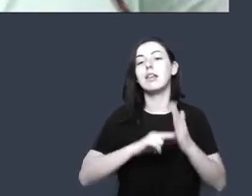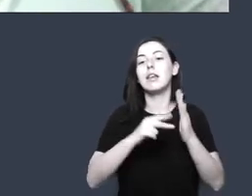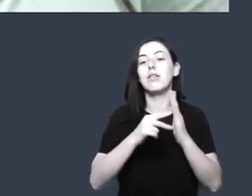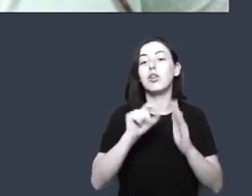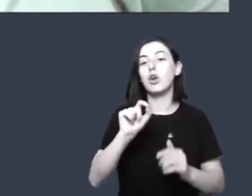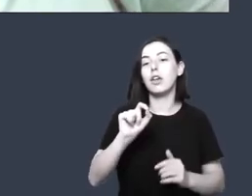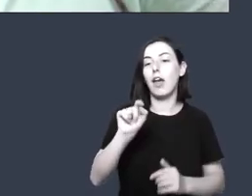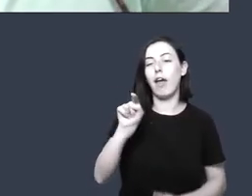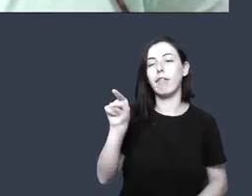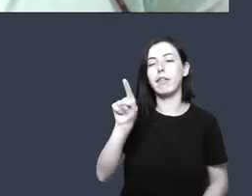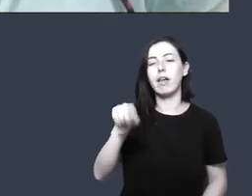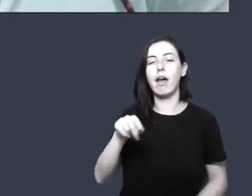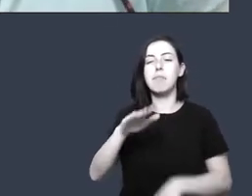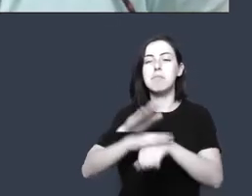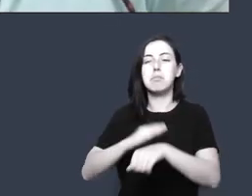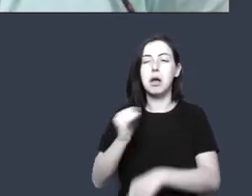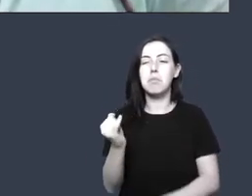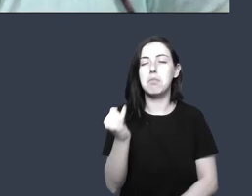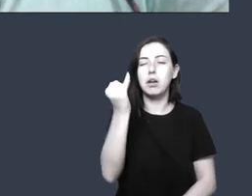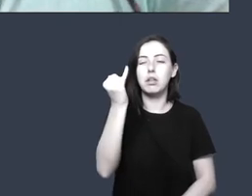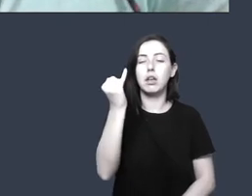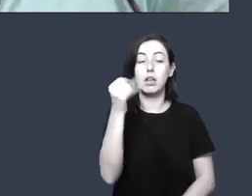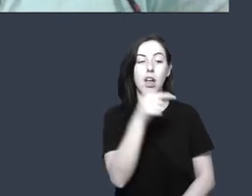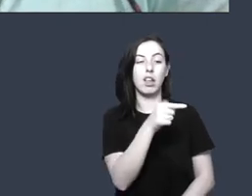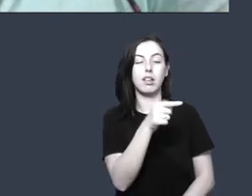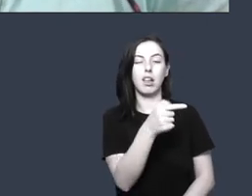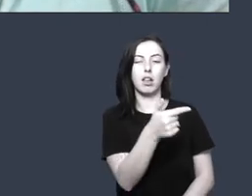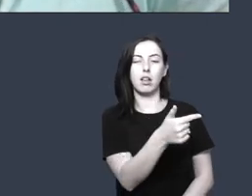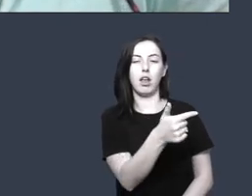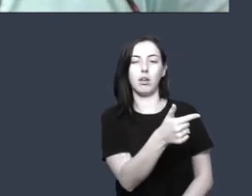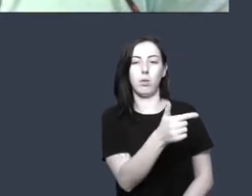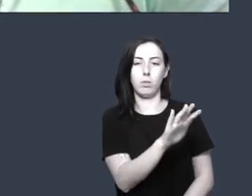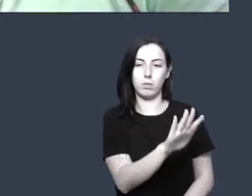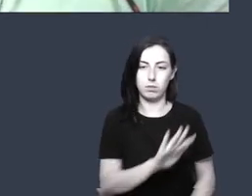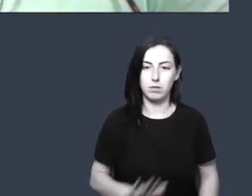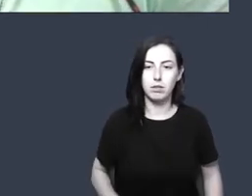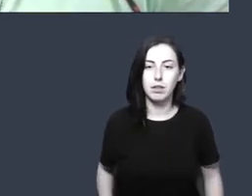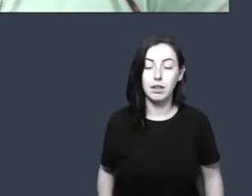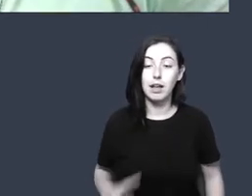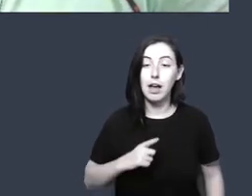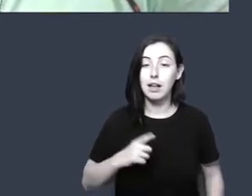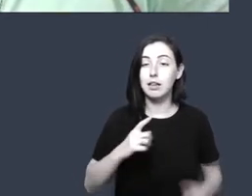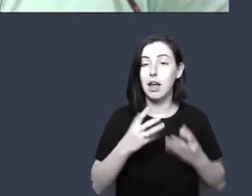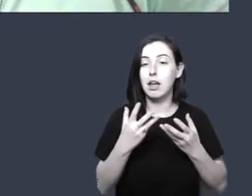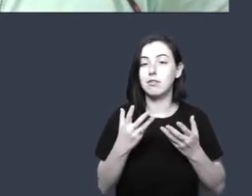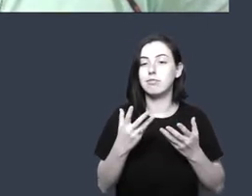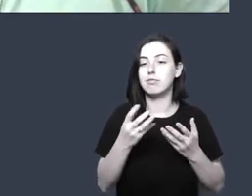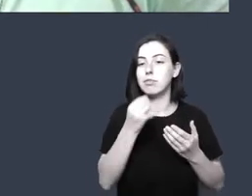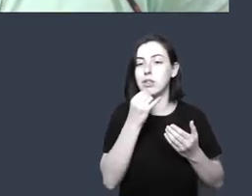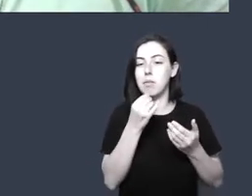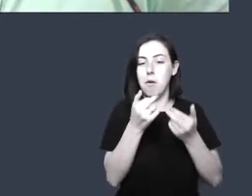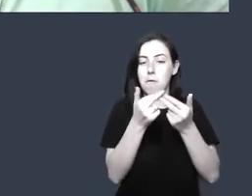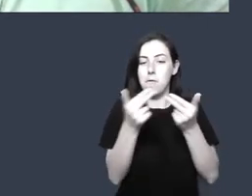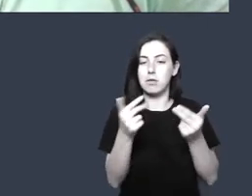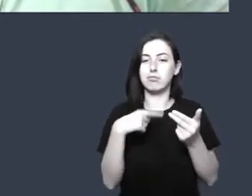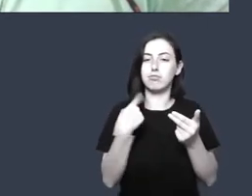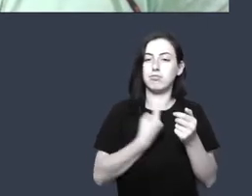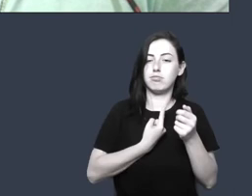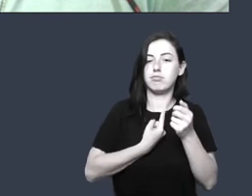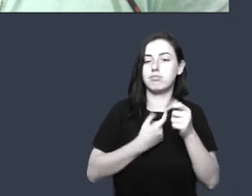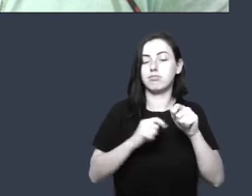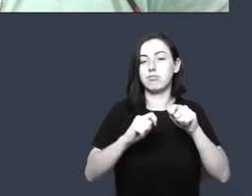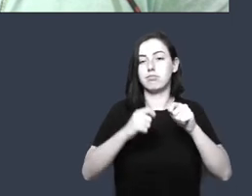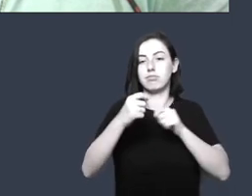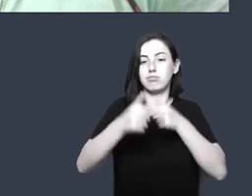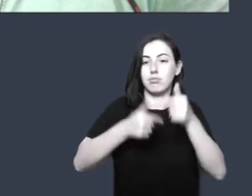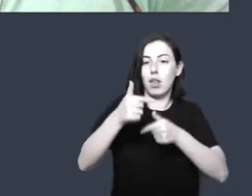mais importante, o slave é aquele que faz o trabalho secundário, então tem toda essa questão que é um projeto que a gente está trabalhando, em que a gente está